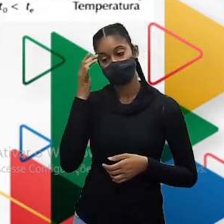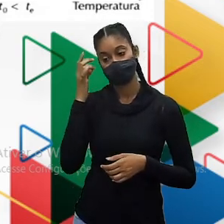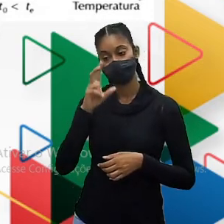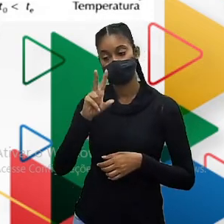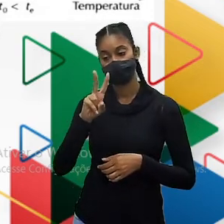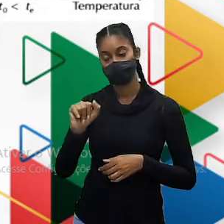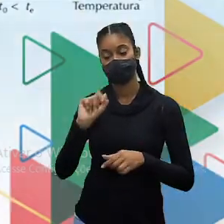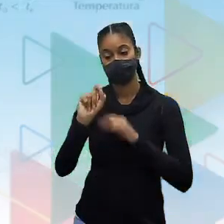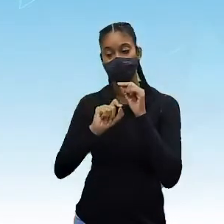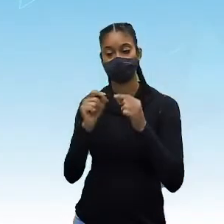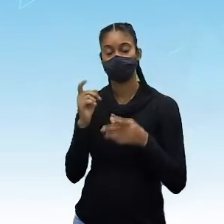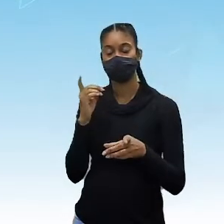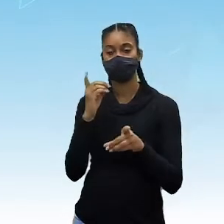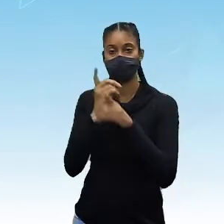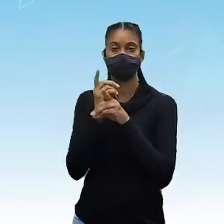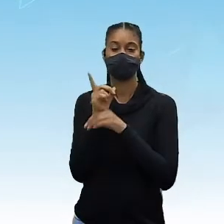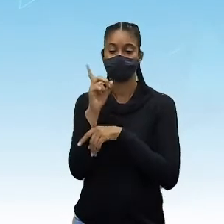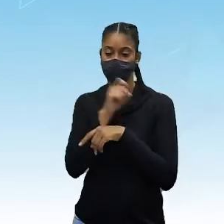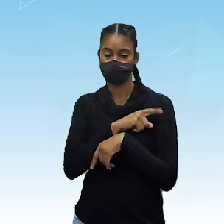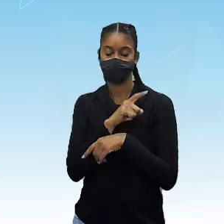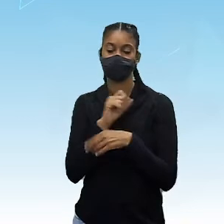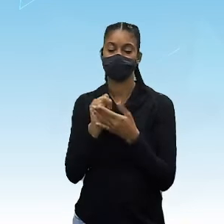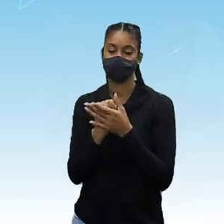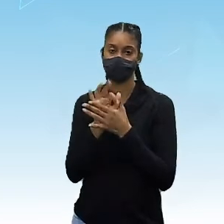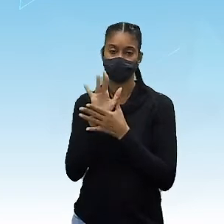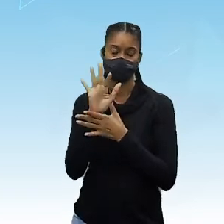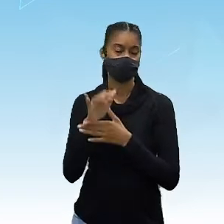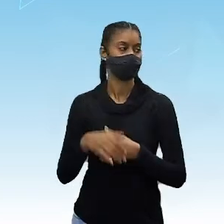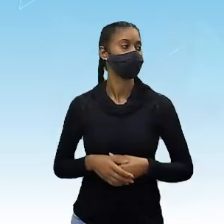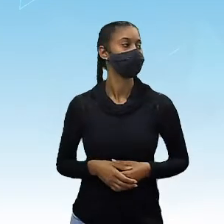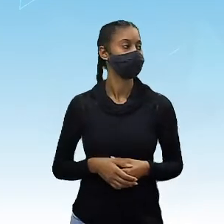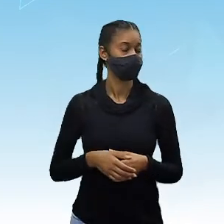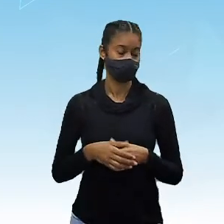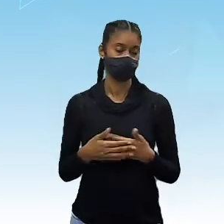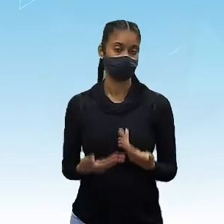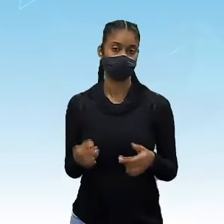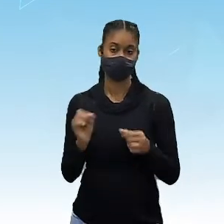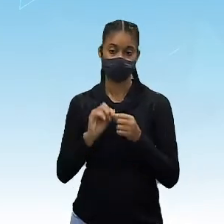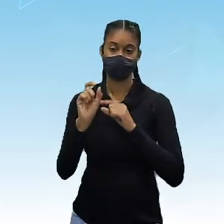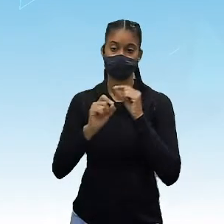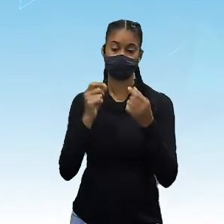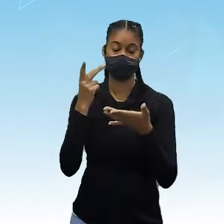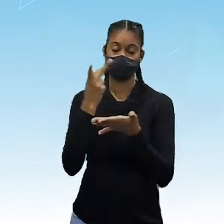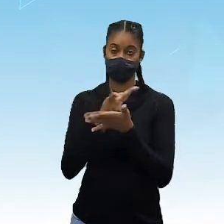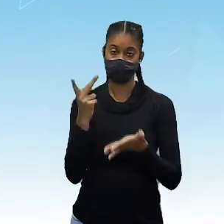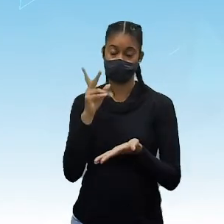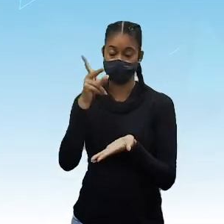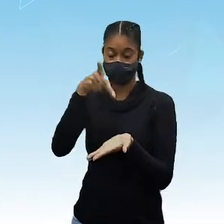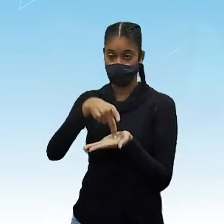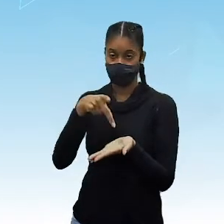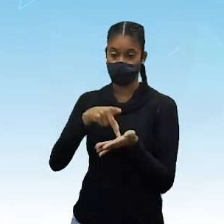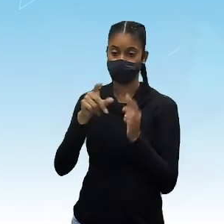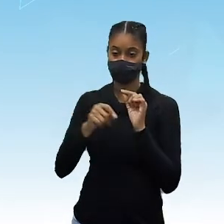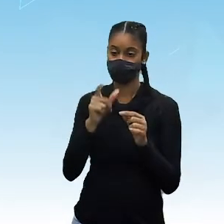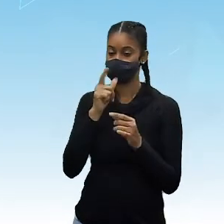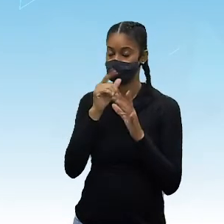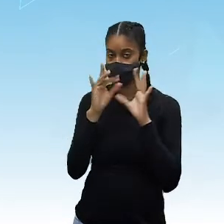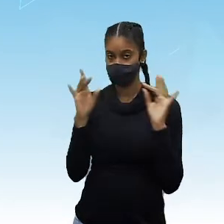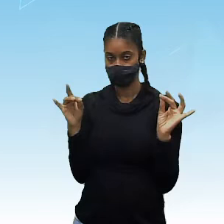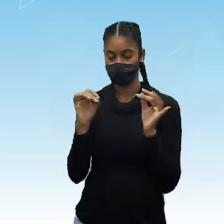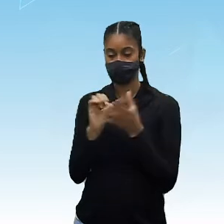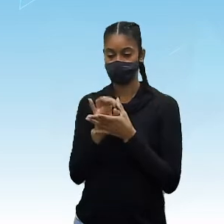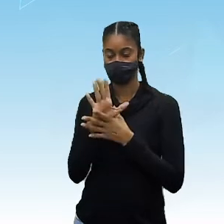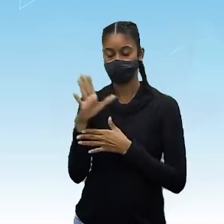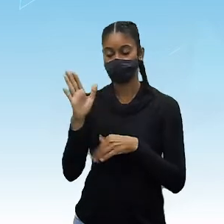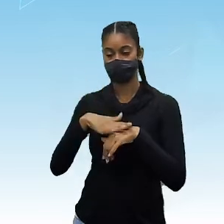encontrar dificuldade em sair na forma de vapor. Então, na prática, o que acontece? Um líquido que evaporaria com muito